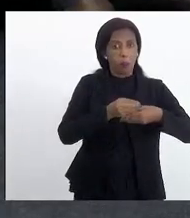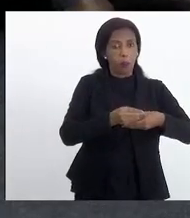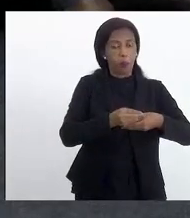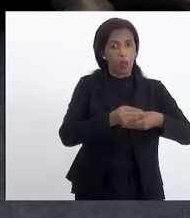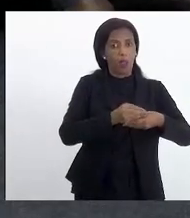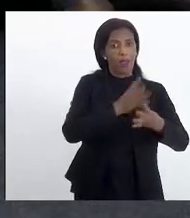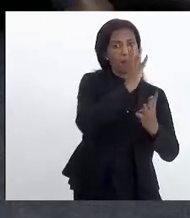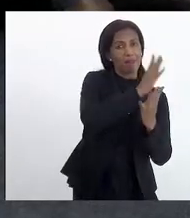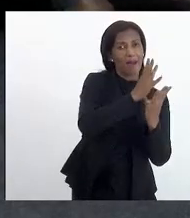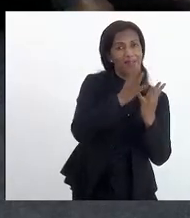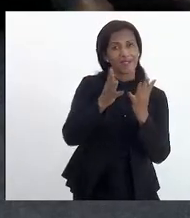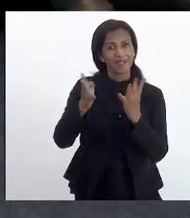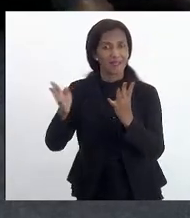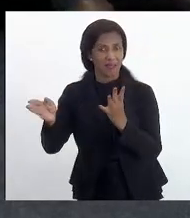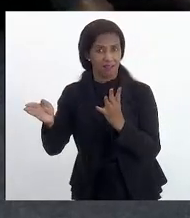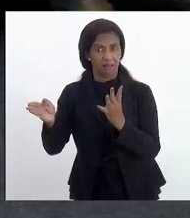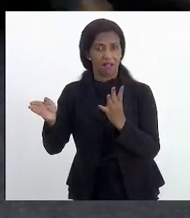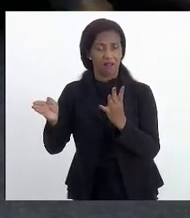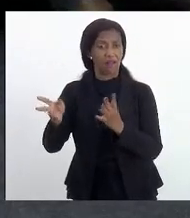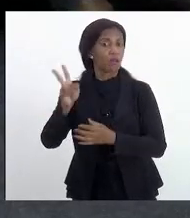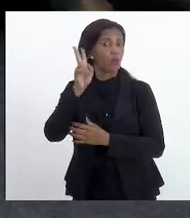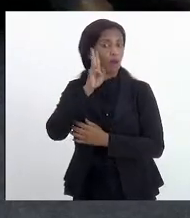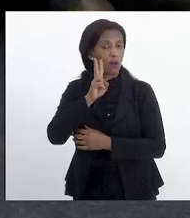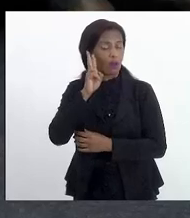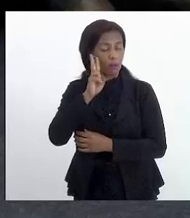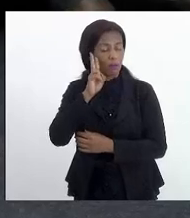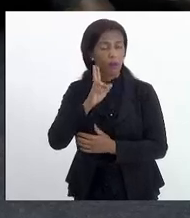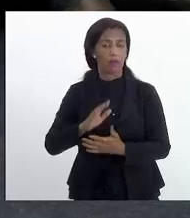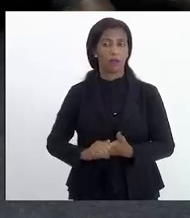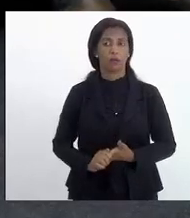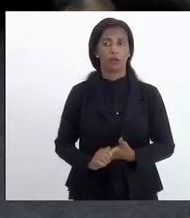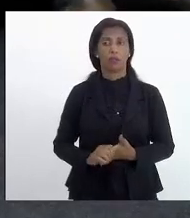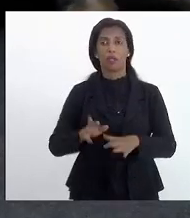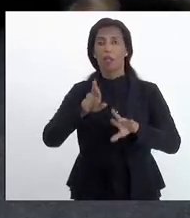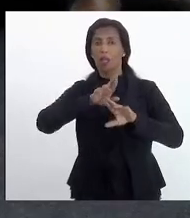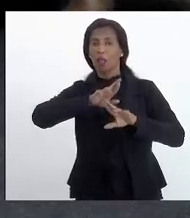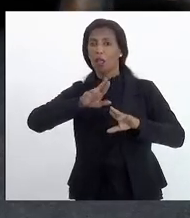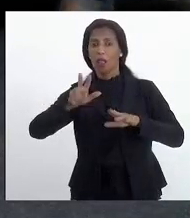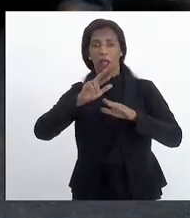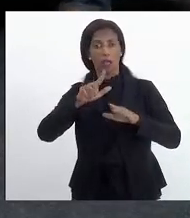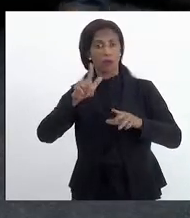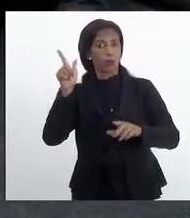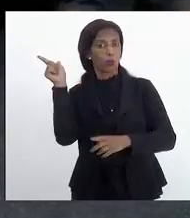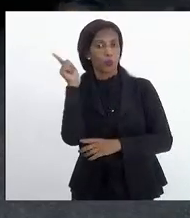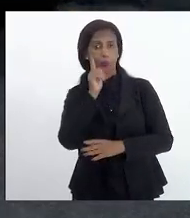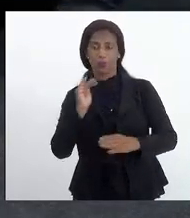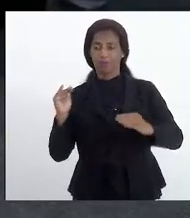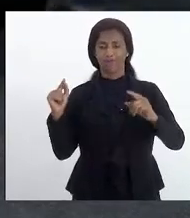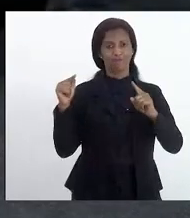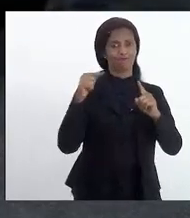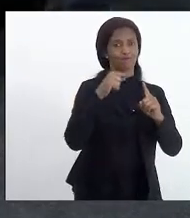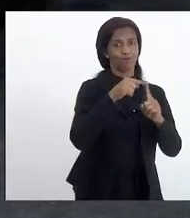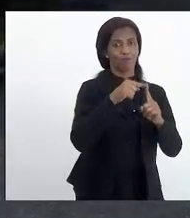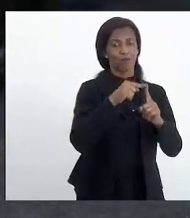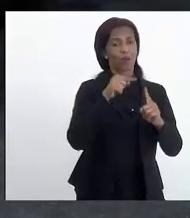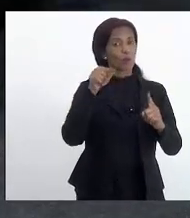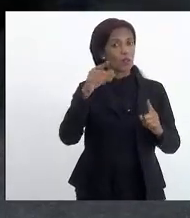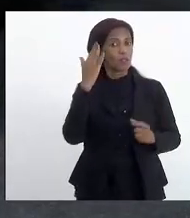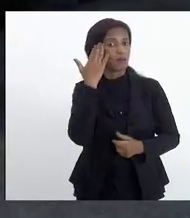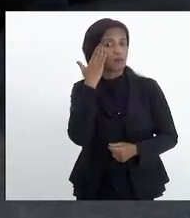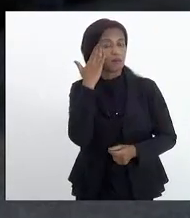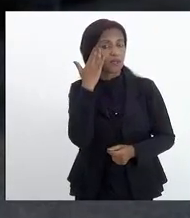múltiplas parcelas. Então, lembrando aqui que não está alcançado por esse